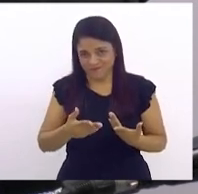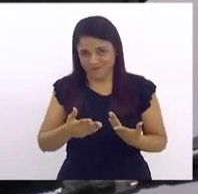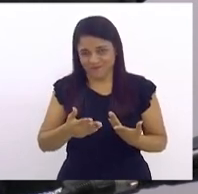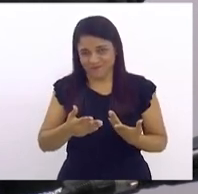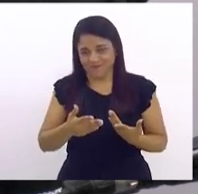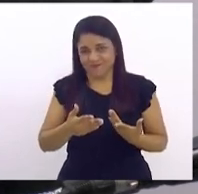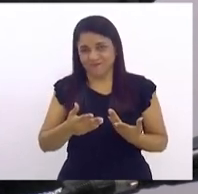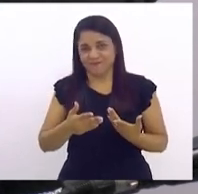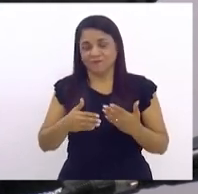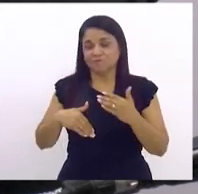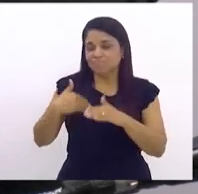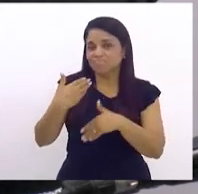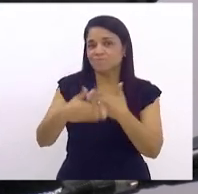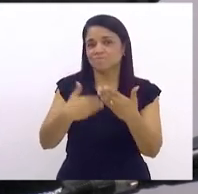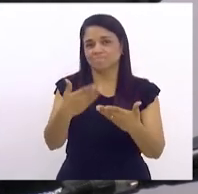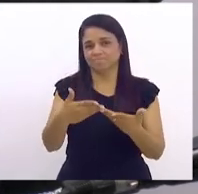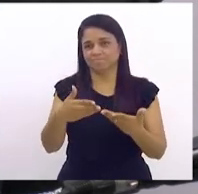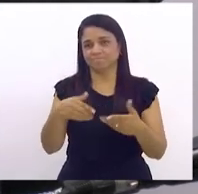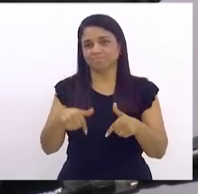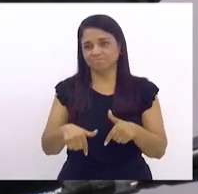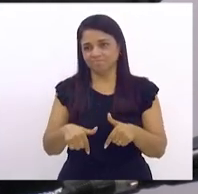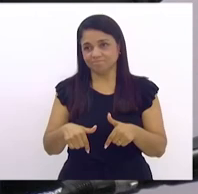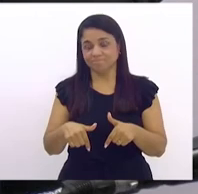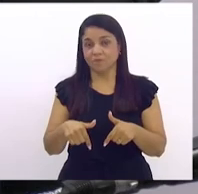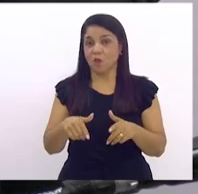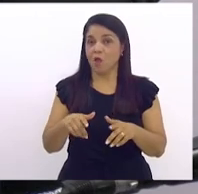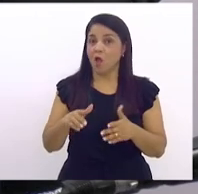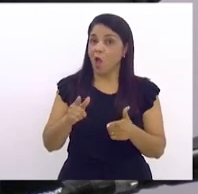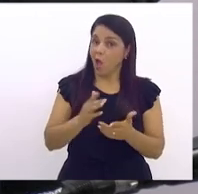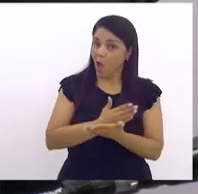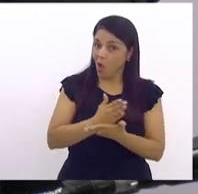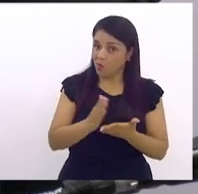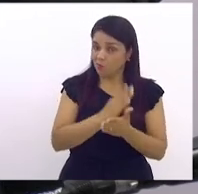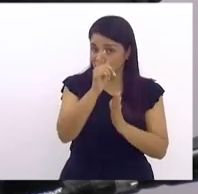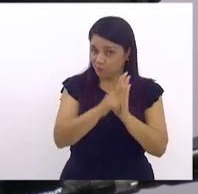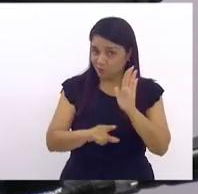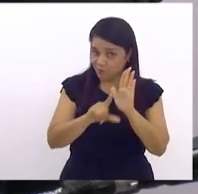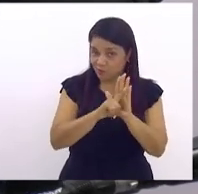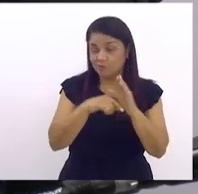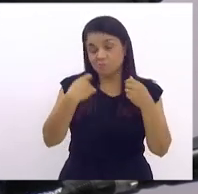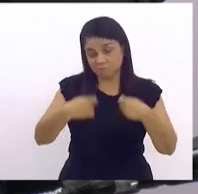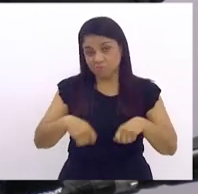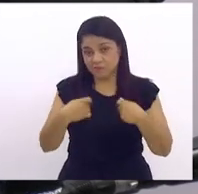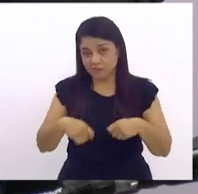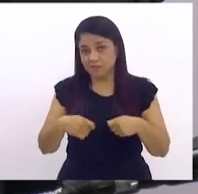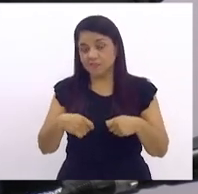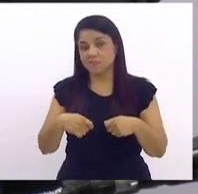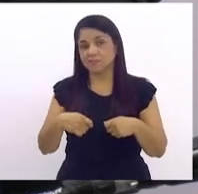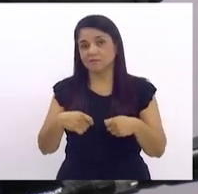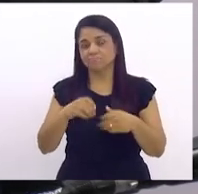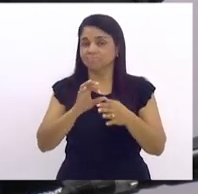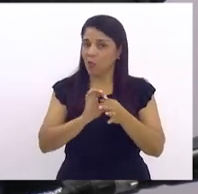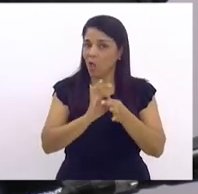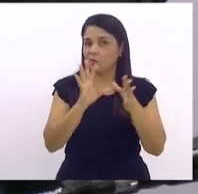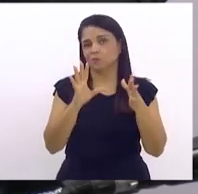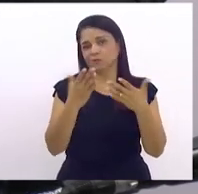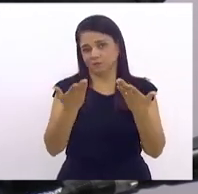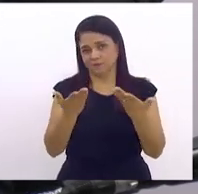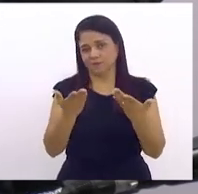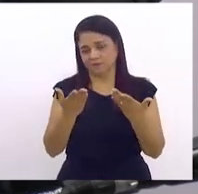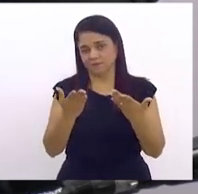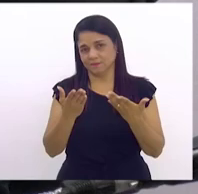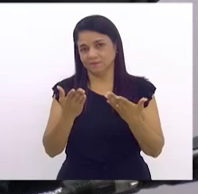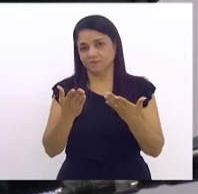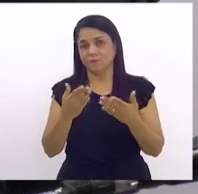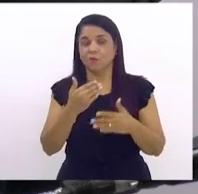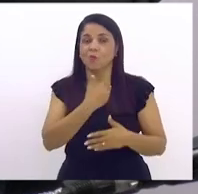do nosso andamento processual aqui, porque algumas questões, de fato, necessitam serem por vias de autorizativos, como, por exemplo,